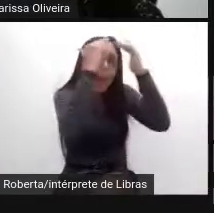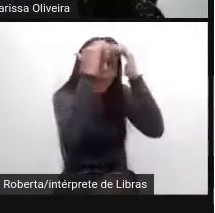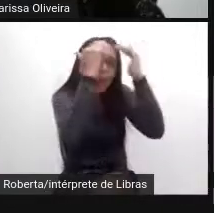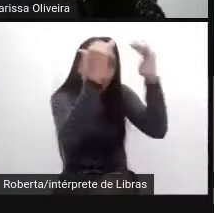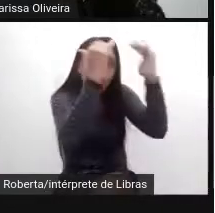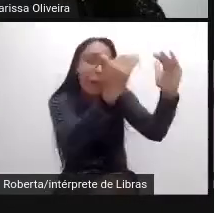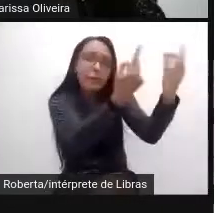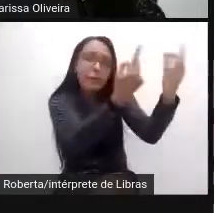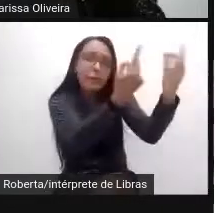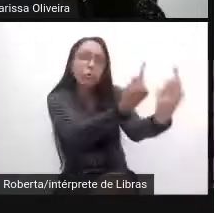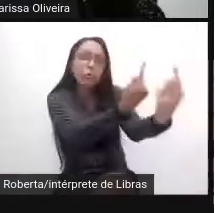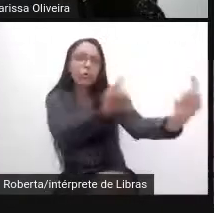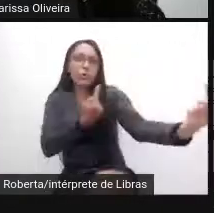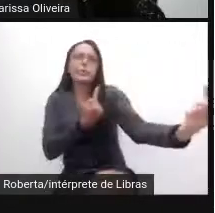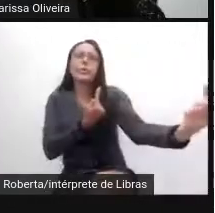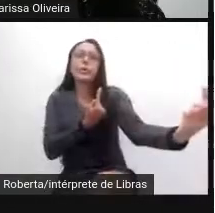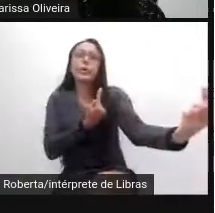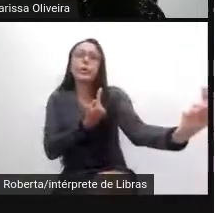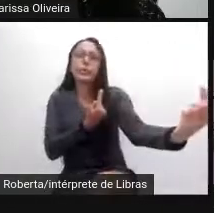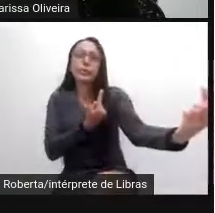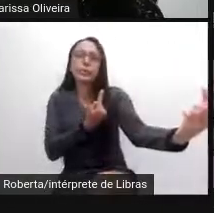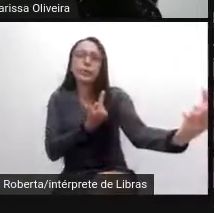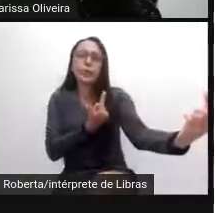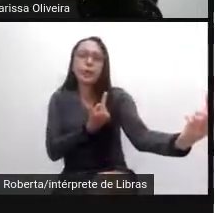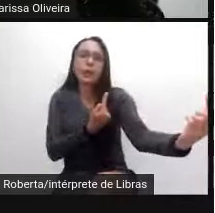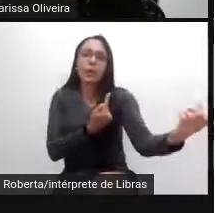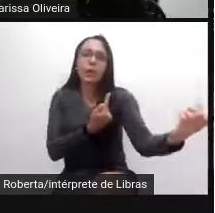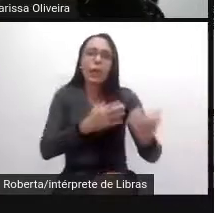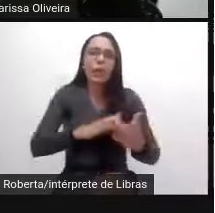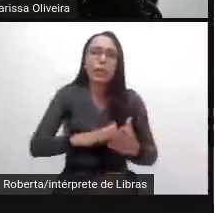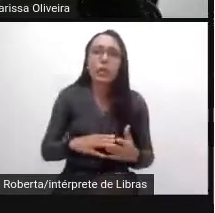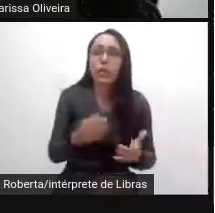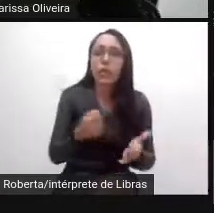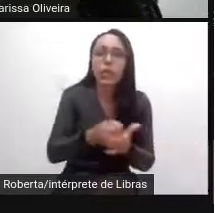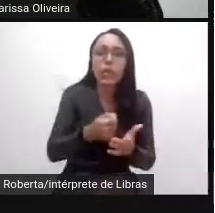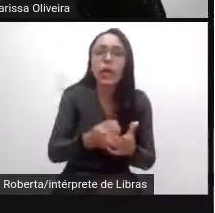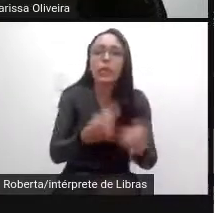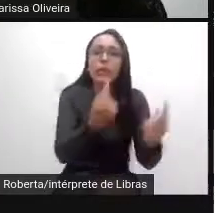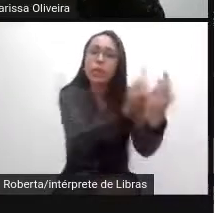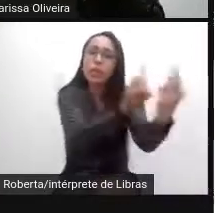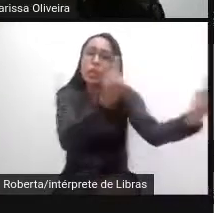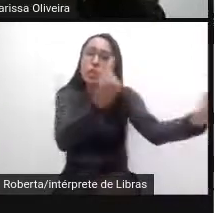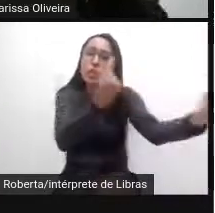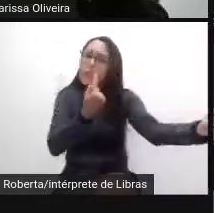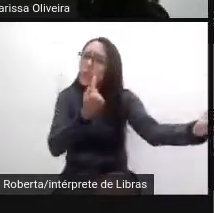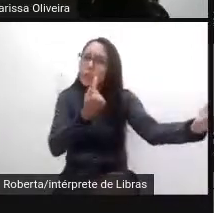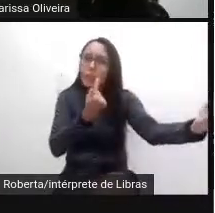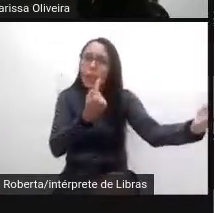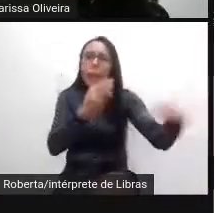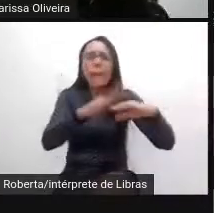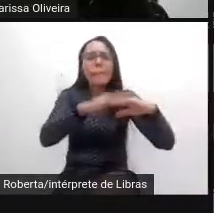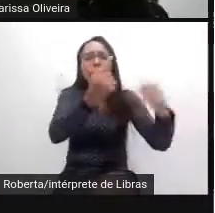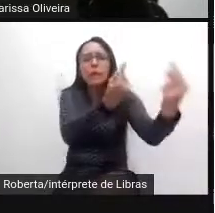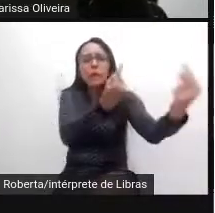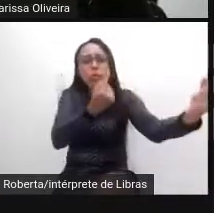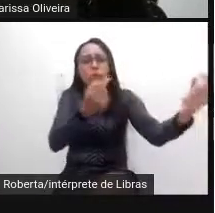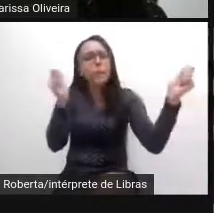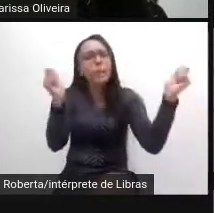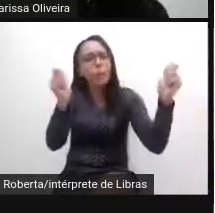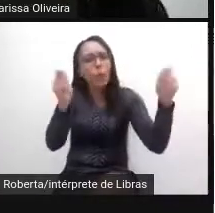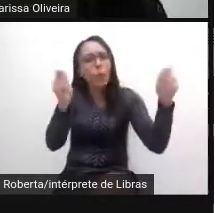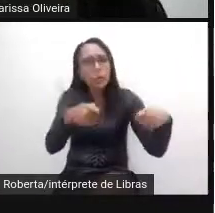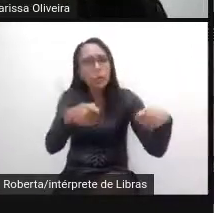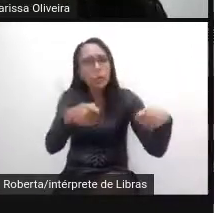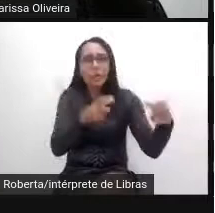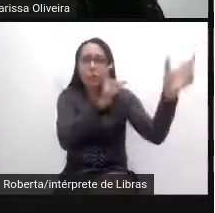social. Eu tentar ficar o mais distante possível da outra pessoa para a gente não se